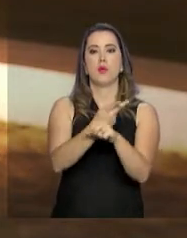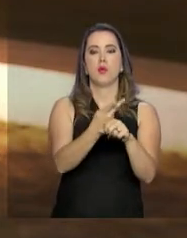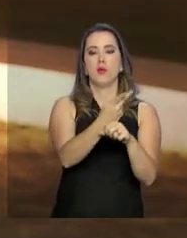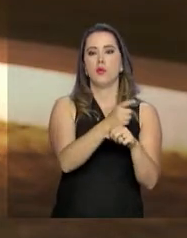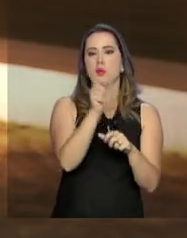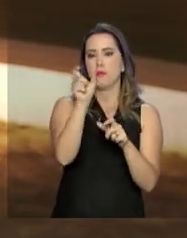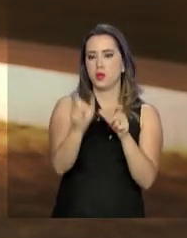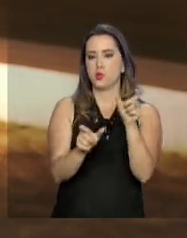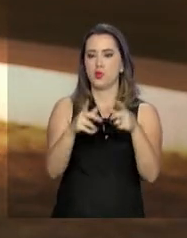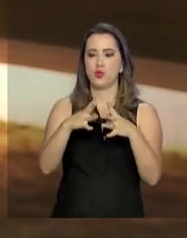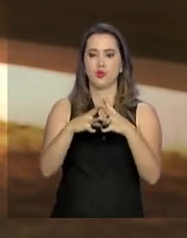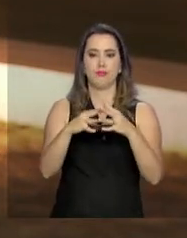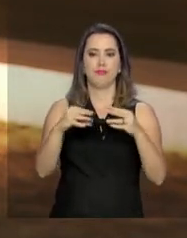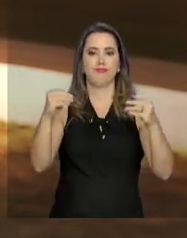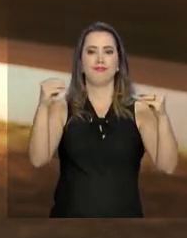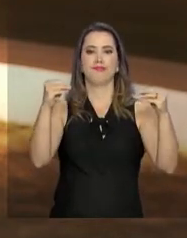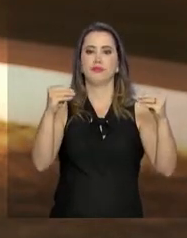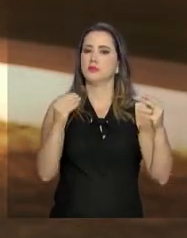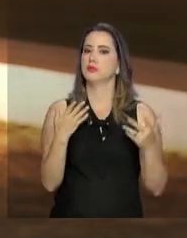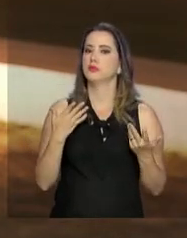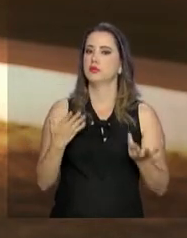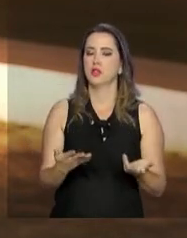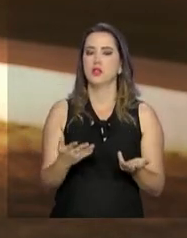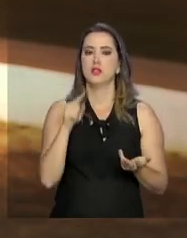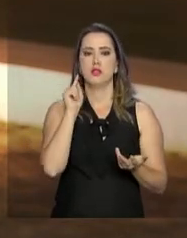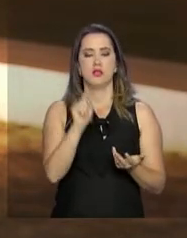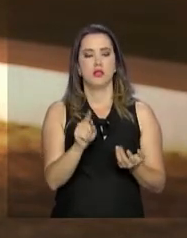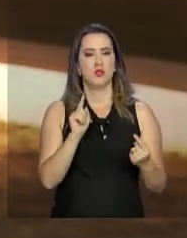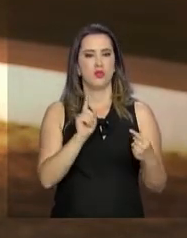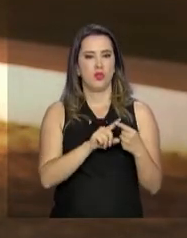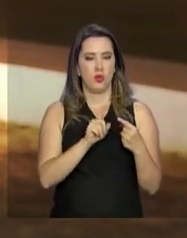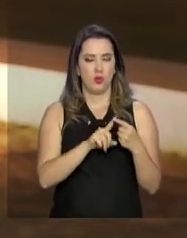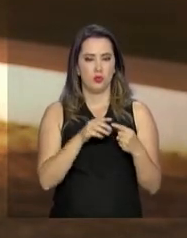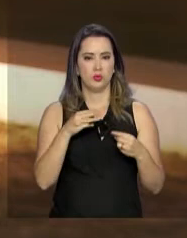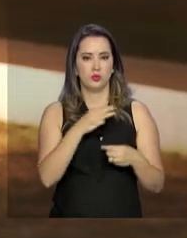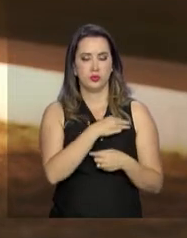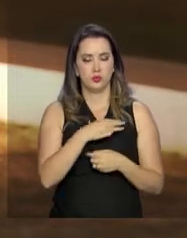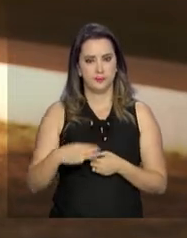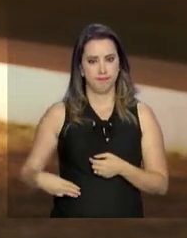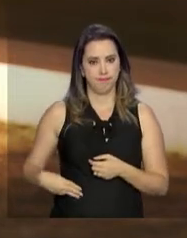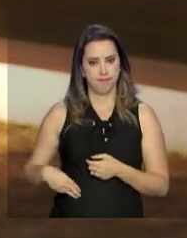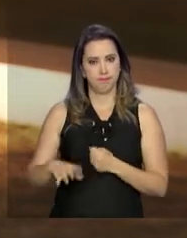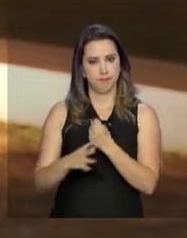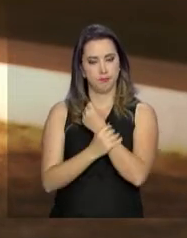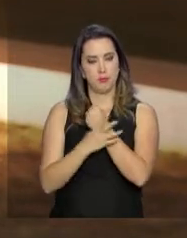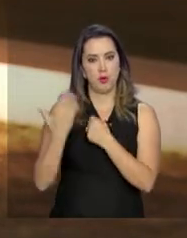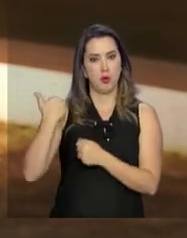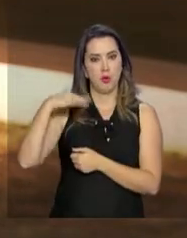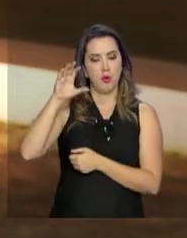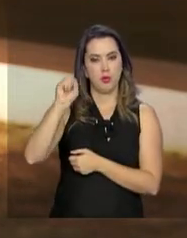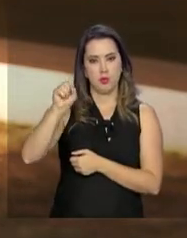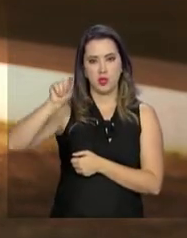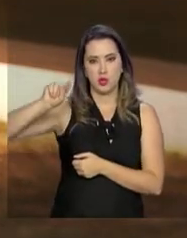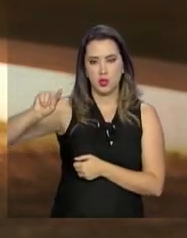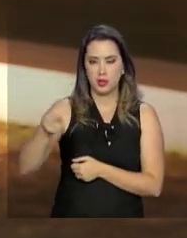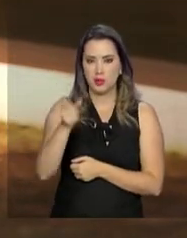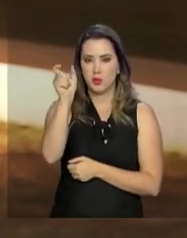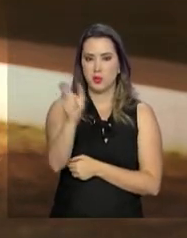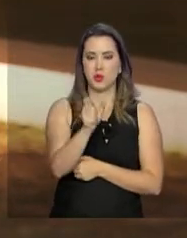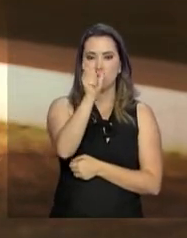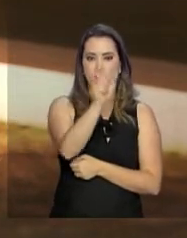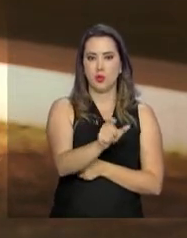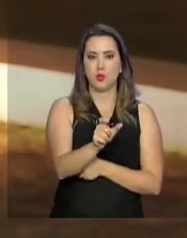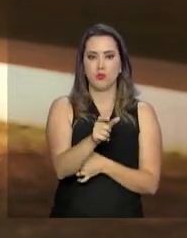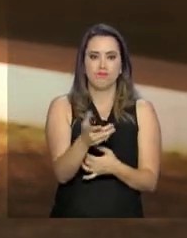o sinalize de acordo com o ministro jubran no brasil são mais de 80 mil pessoas desaparecidas